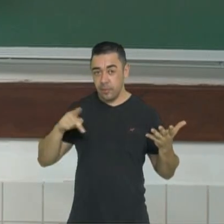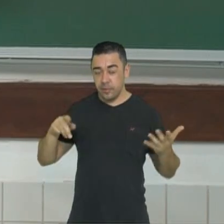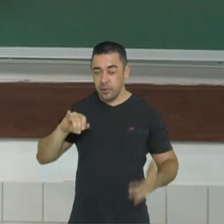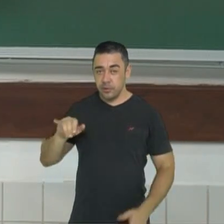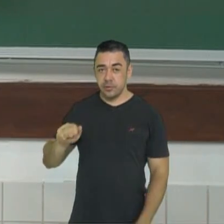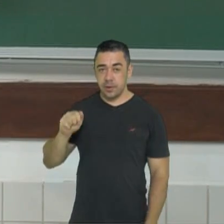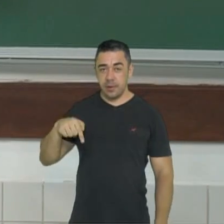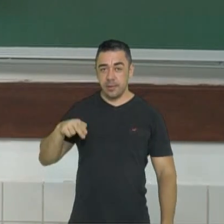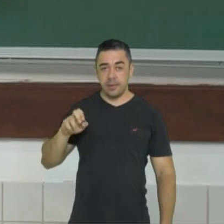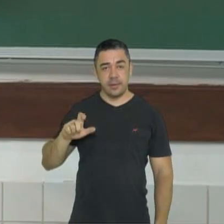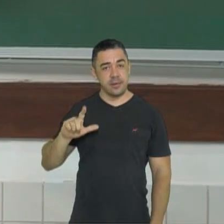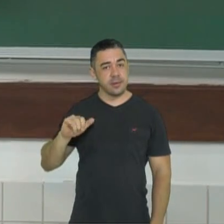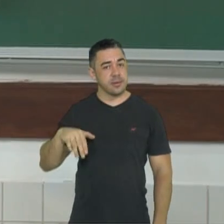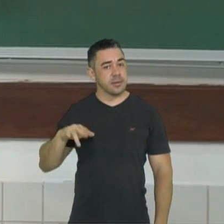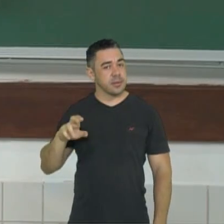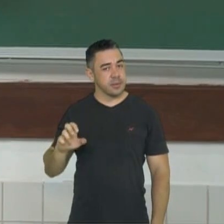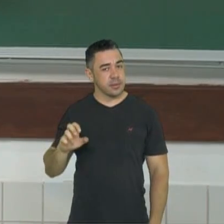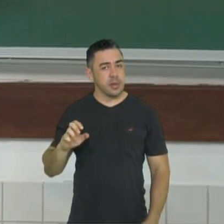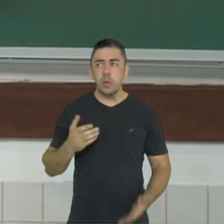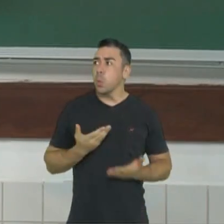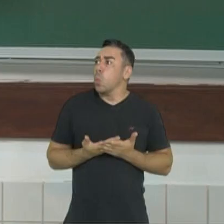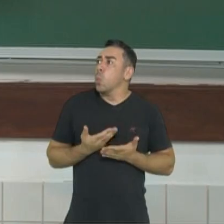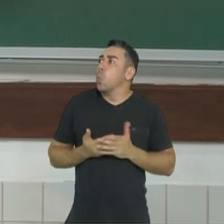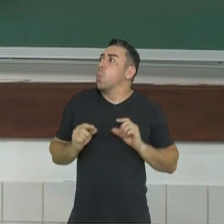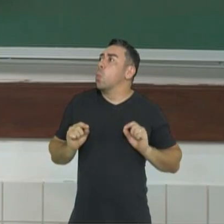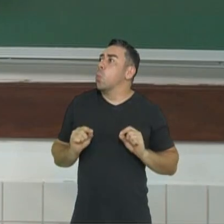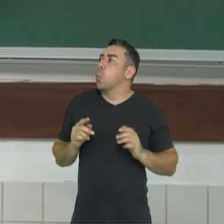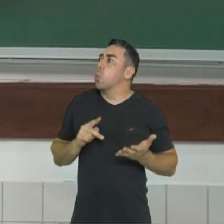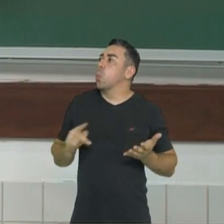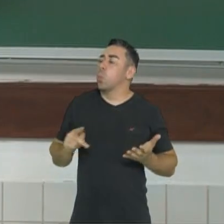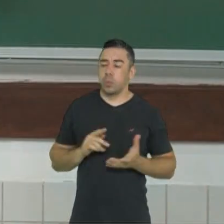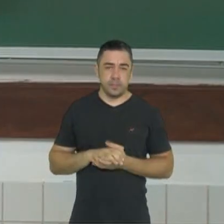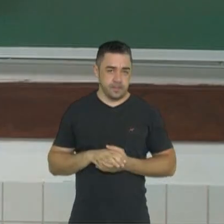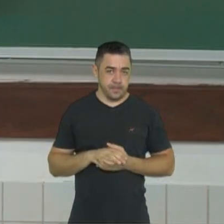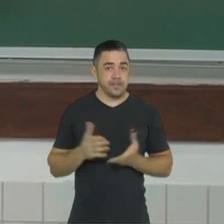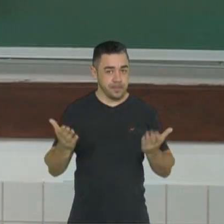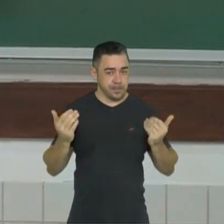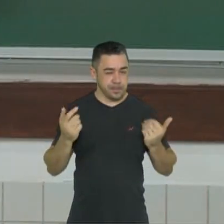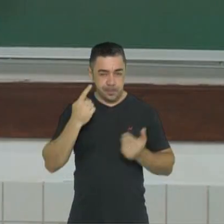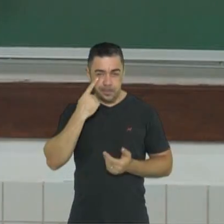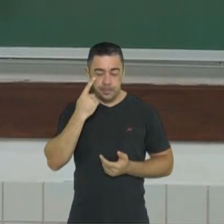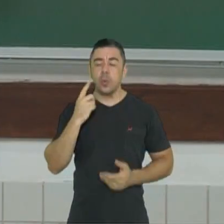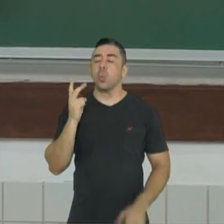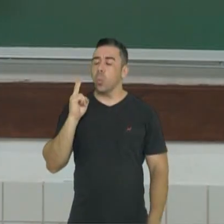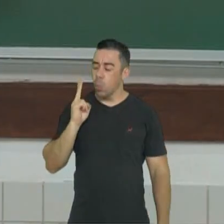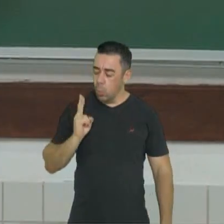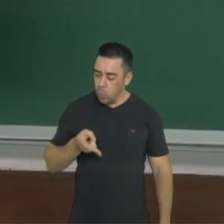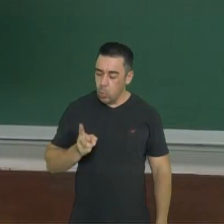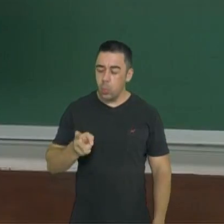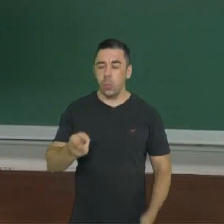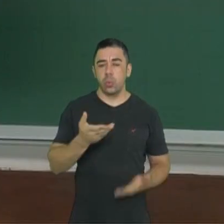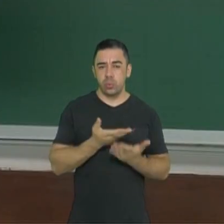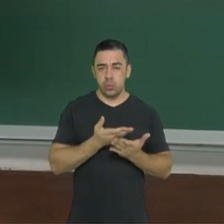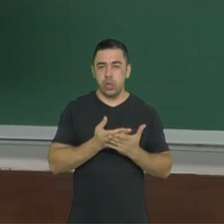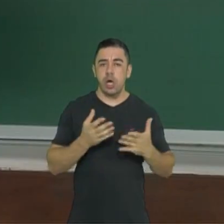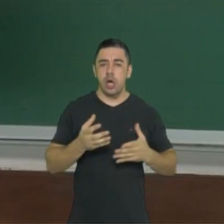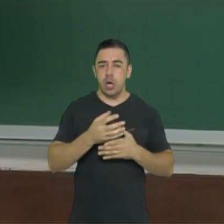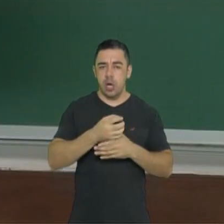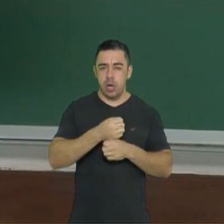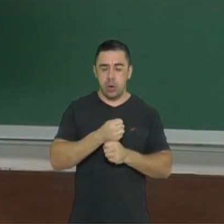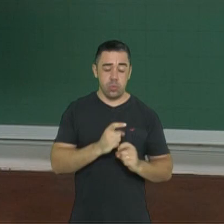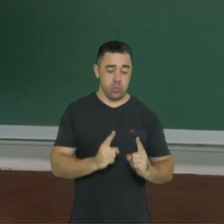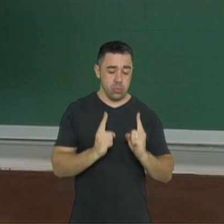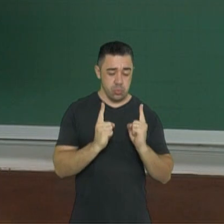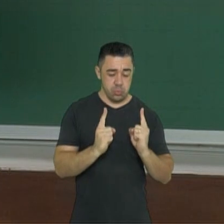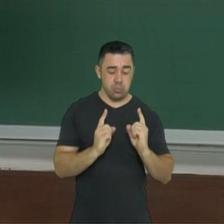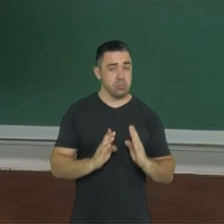Jaqueline e o que que nós vamos estudar hoje professora Vamos lá ver comigo nós vamos continuar estudando cálculo do